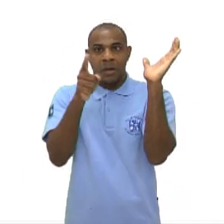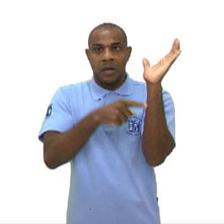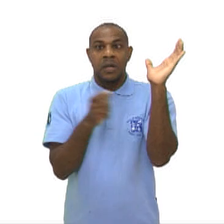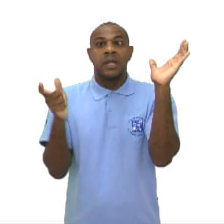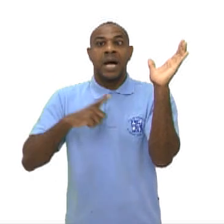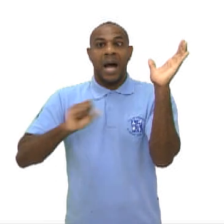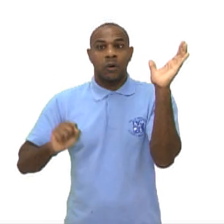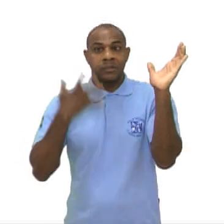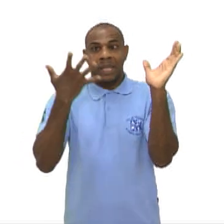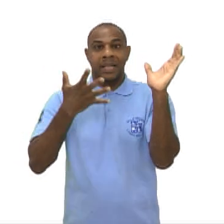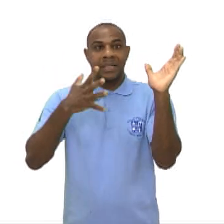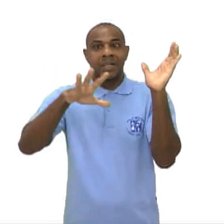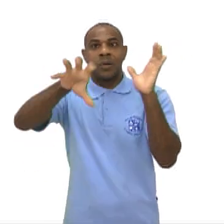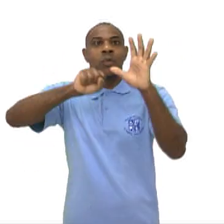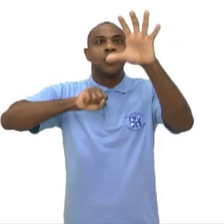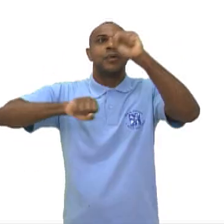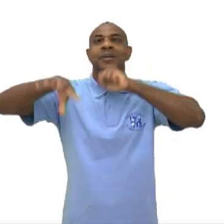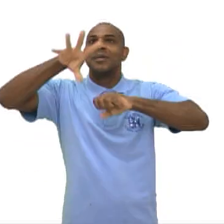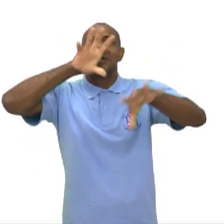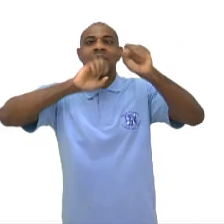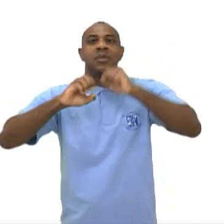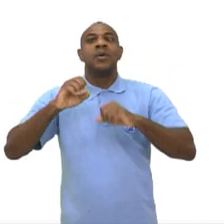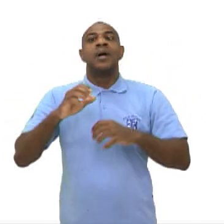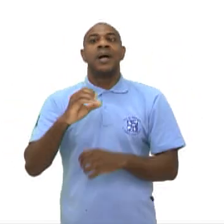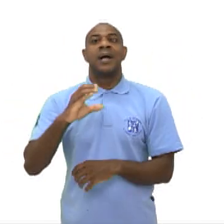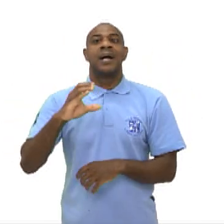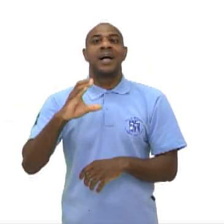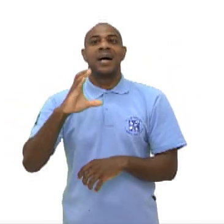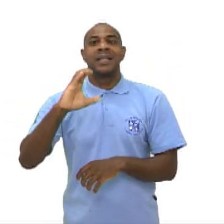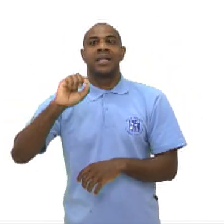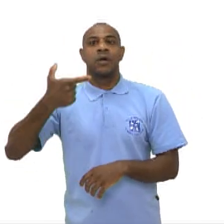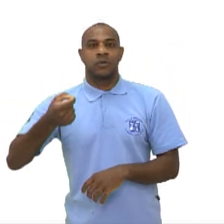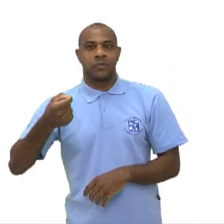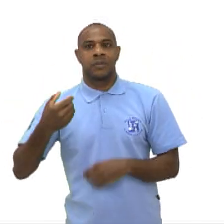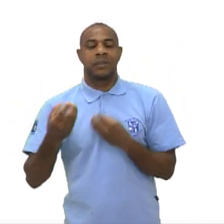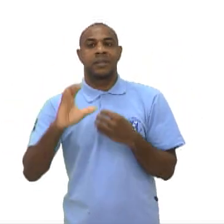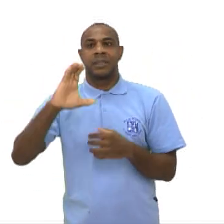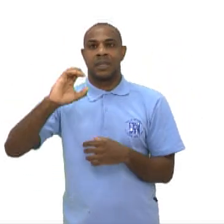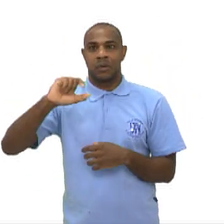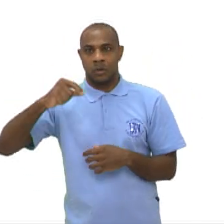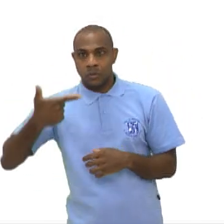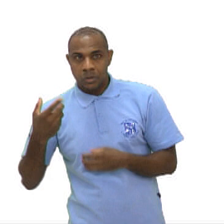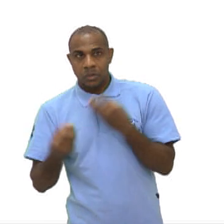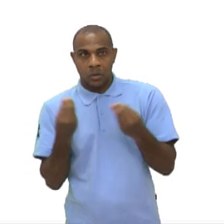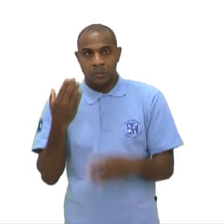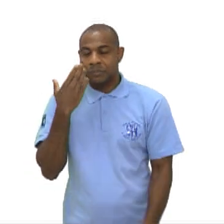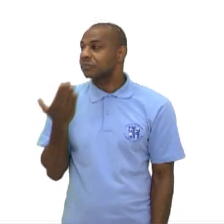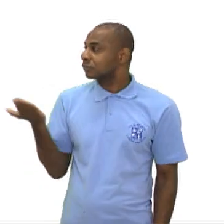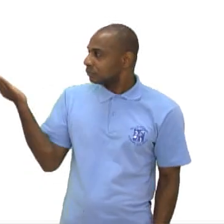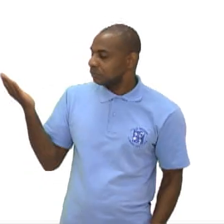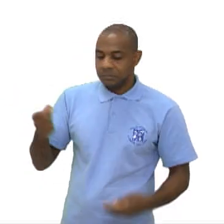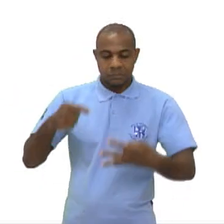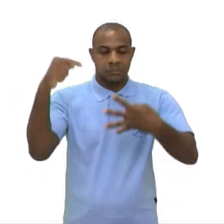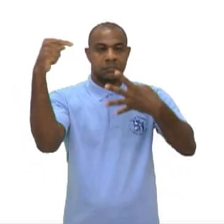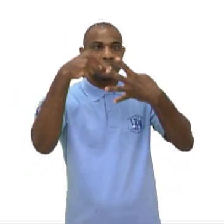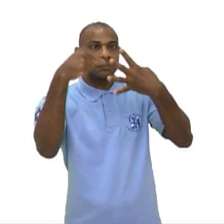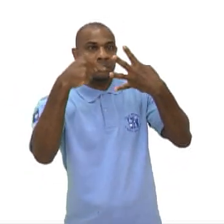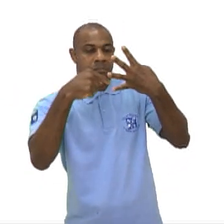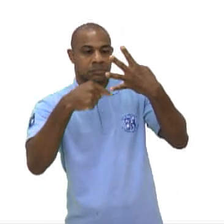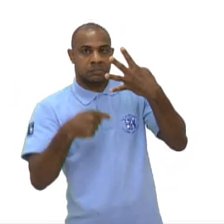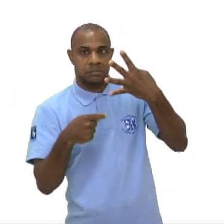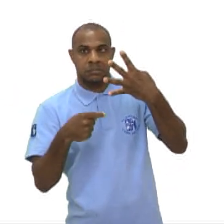carbono da atmosfera? Letra A, no ciclo de Krebs. Letra B, na glicólise. Letra C,